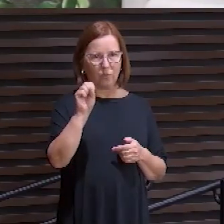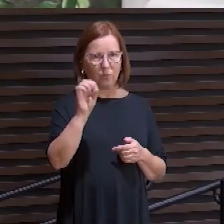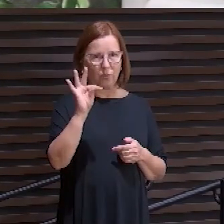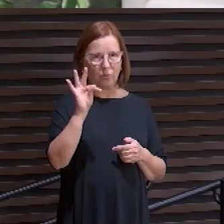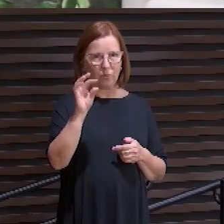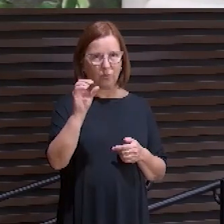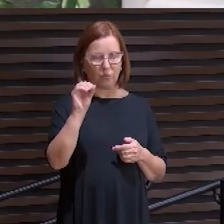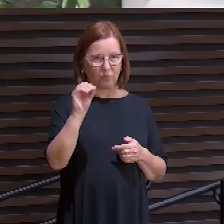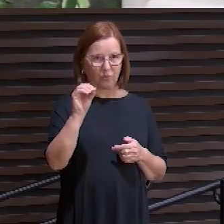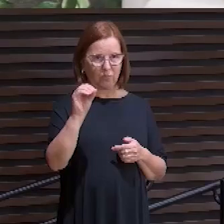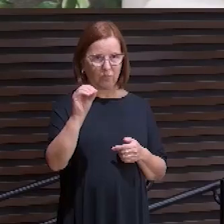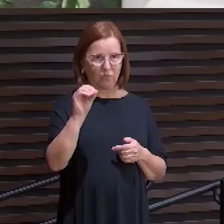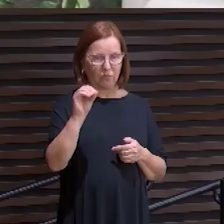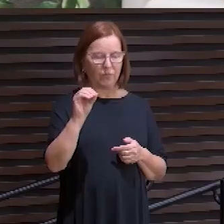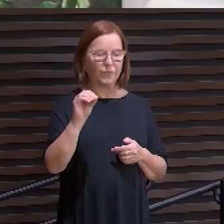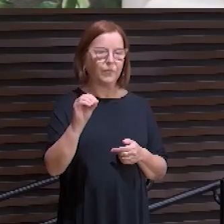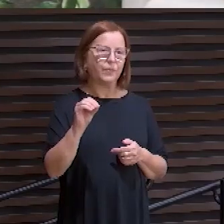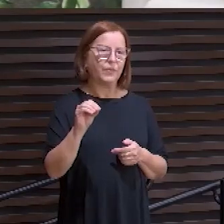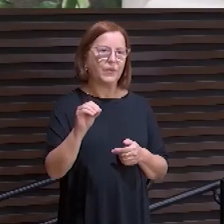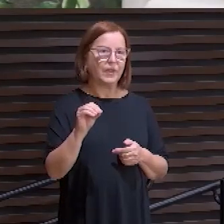estes laços da família.